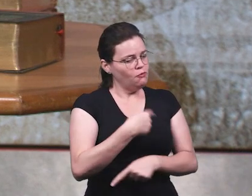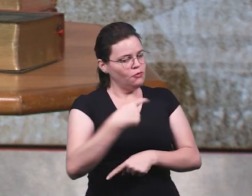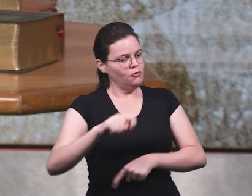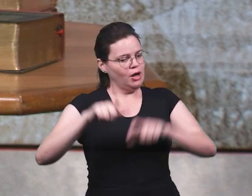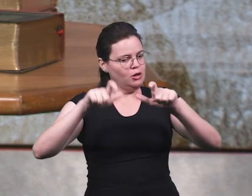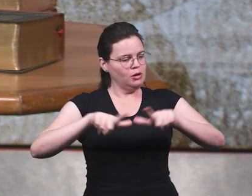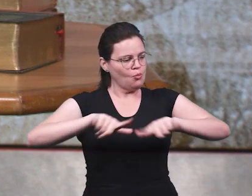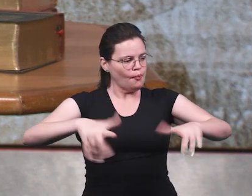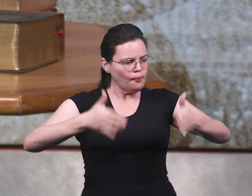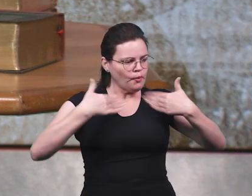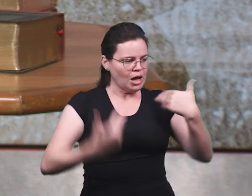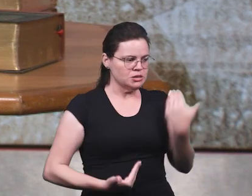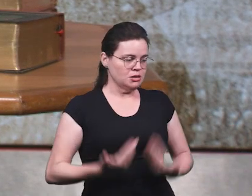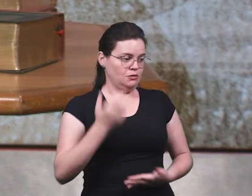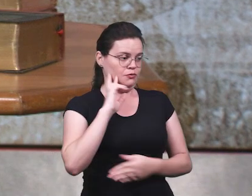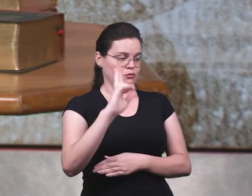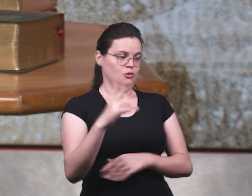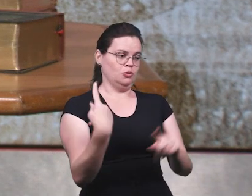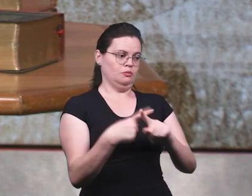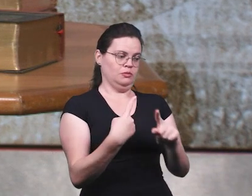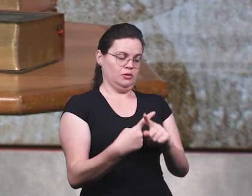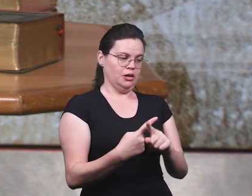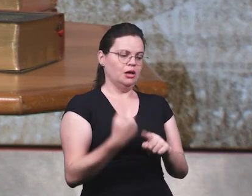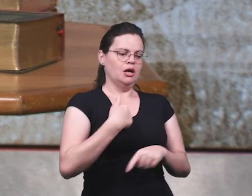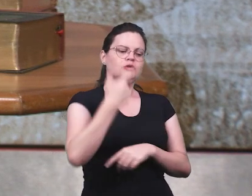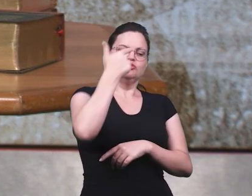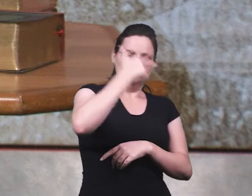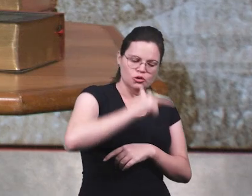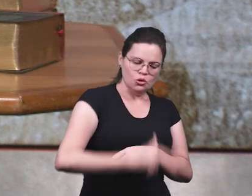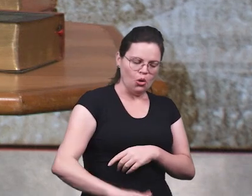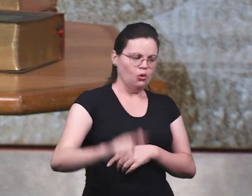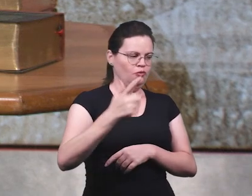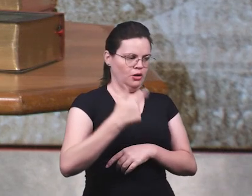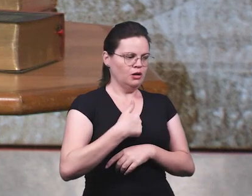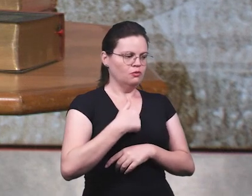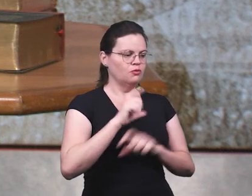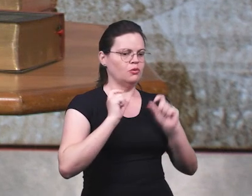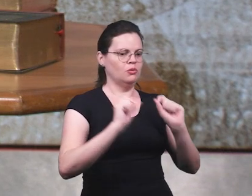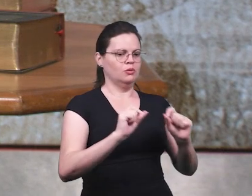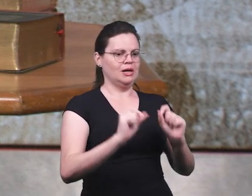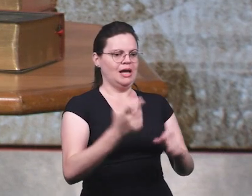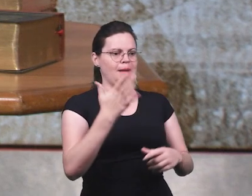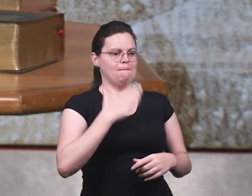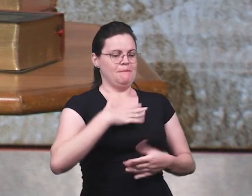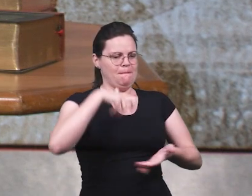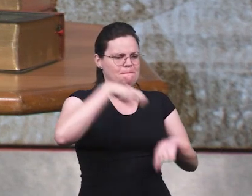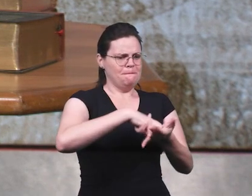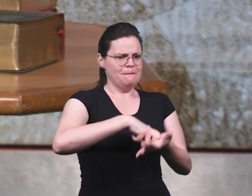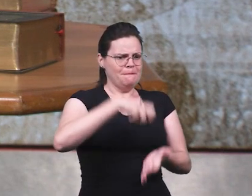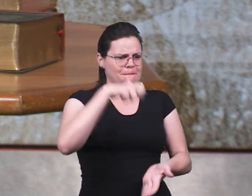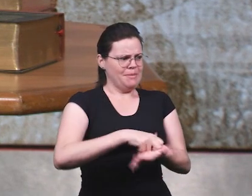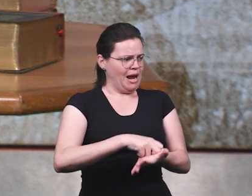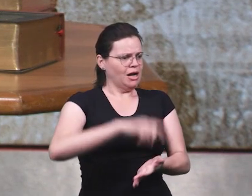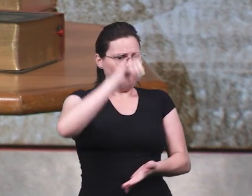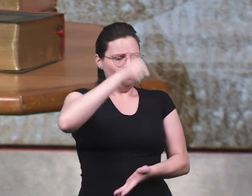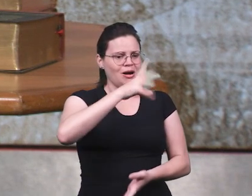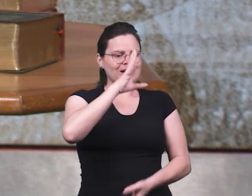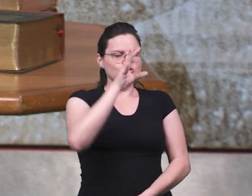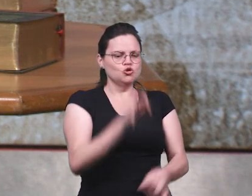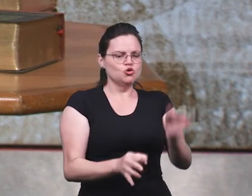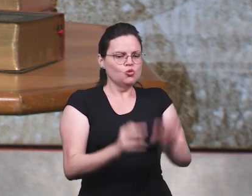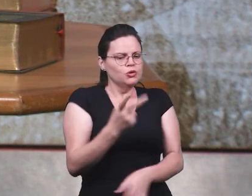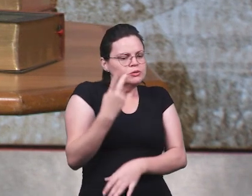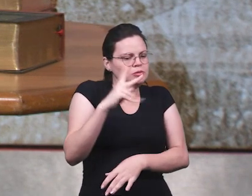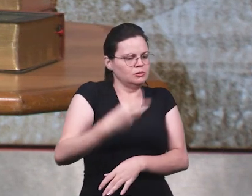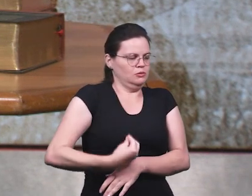sirva. Porque esta vez enviarei todas as minhas pragas sobre o teu coração